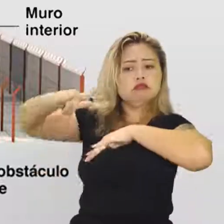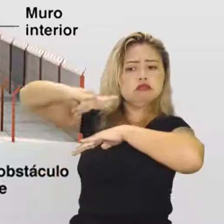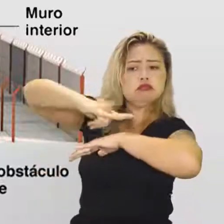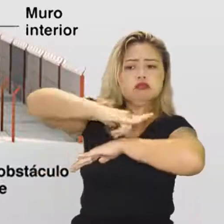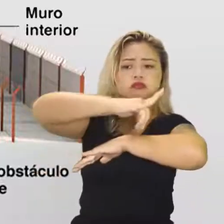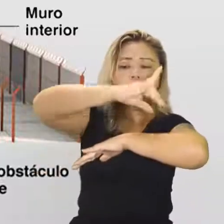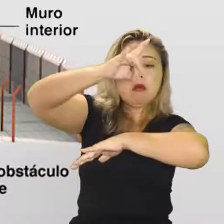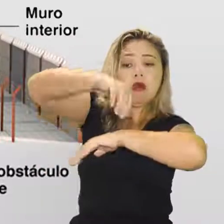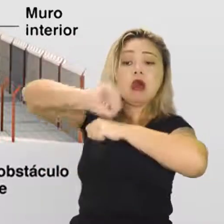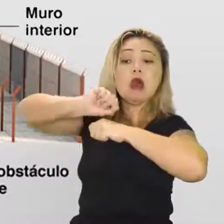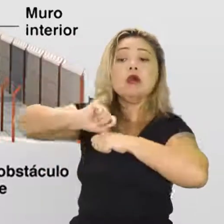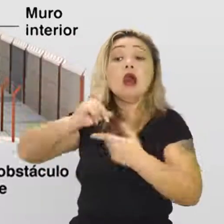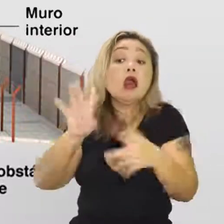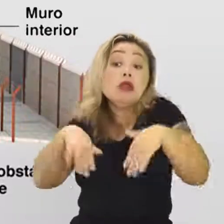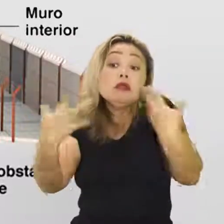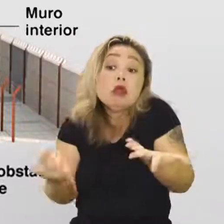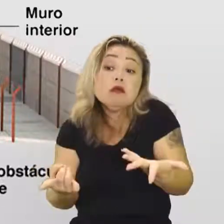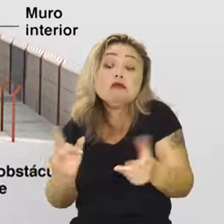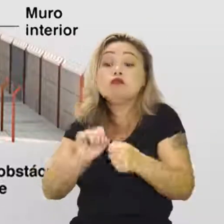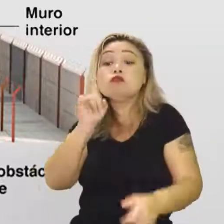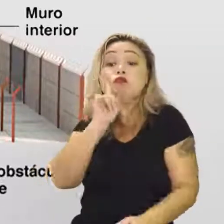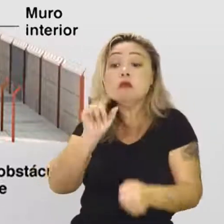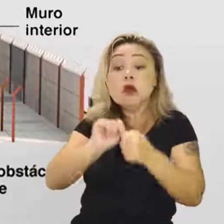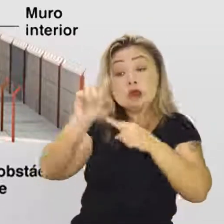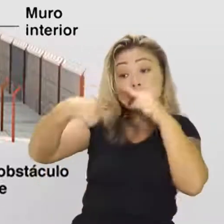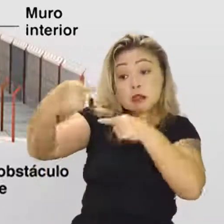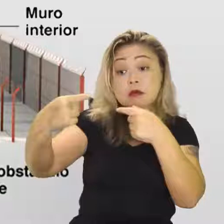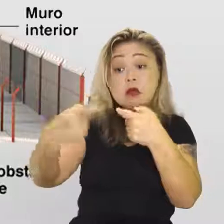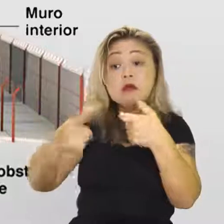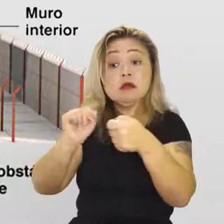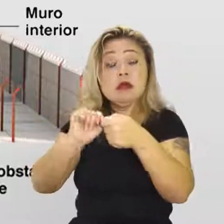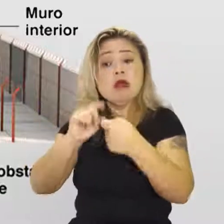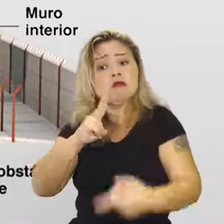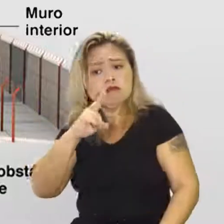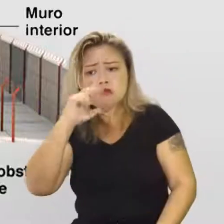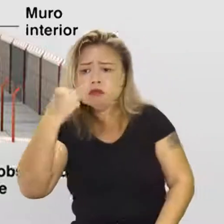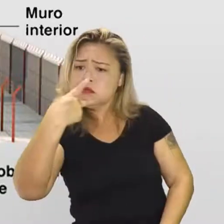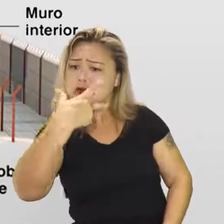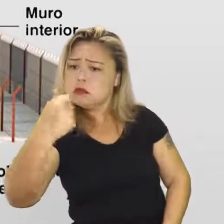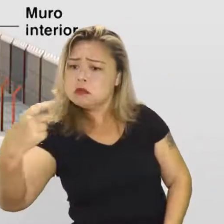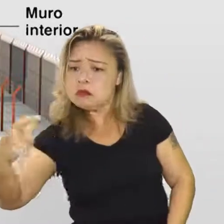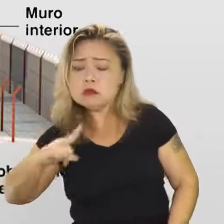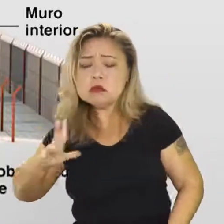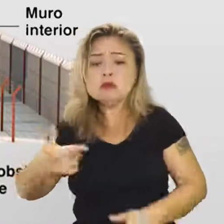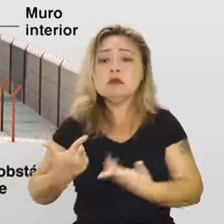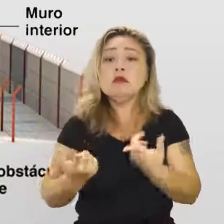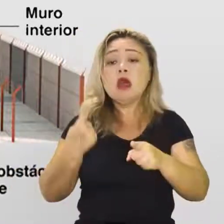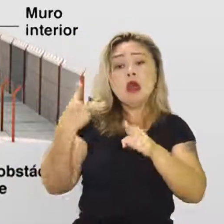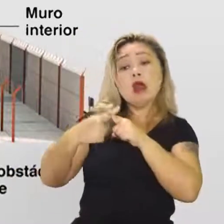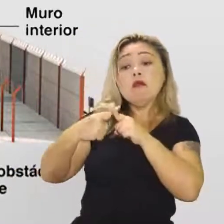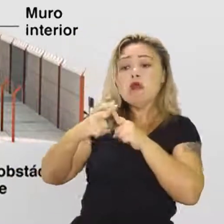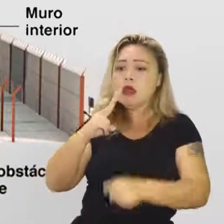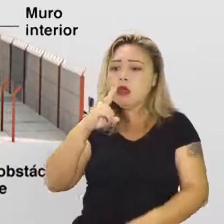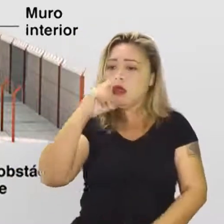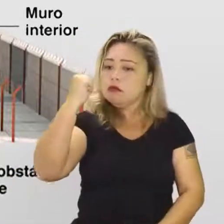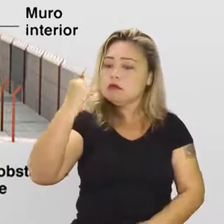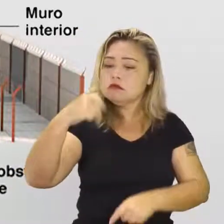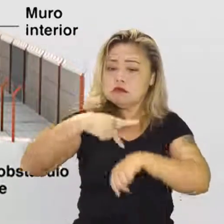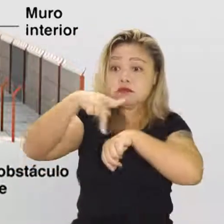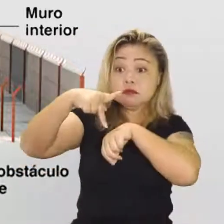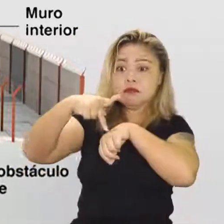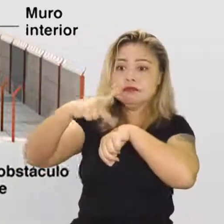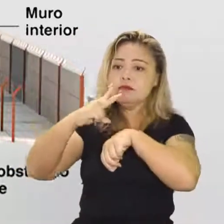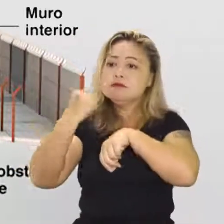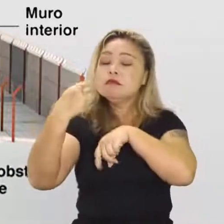Guerra Mundial. Então, os Estados Unidos, após a guerra, ele sai muito fortalecido. E por que ele sai fortalecido? Ele